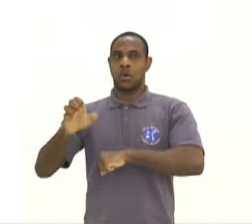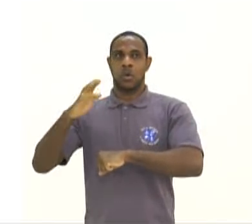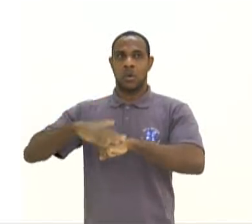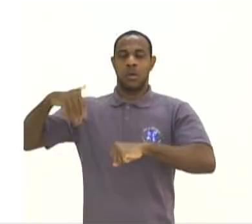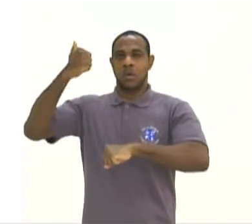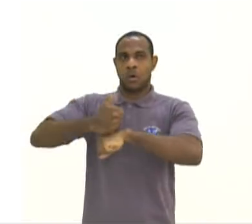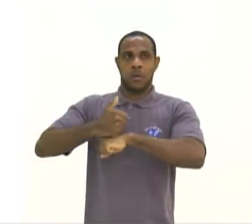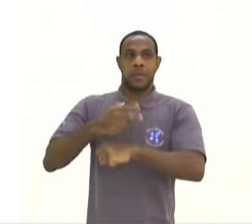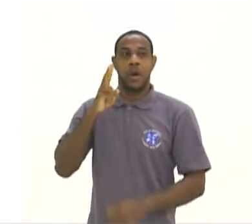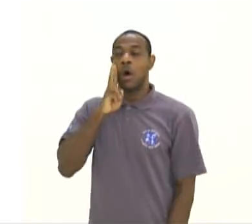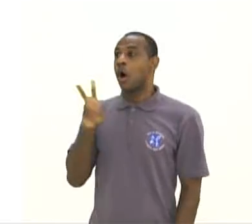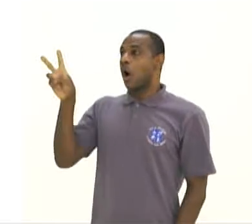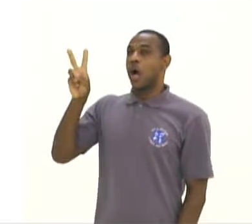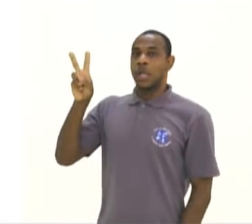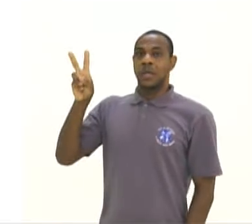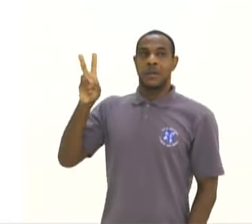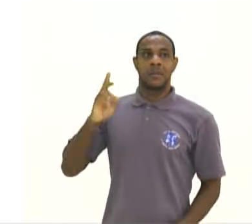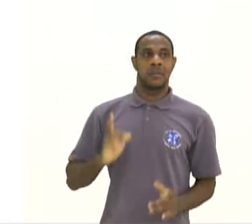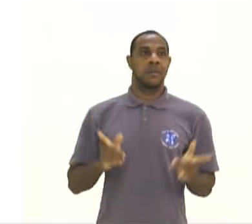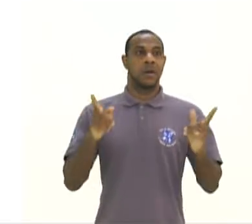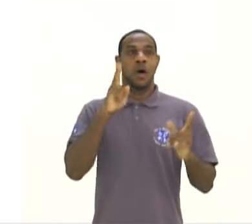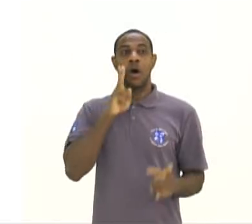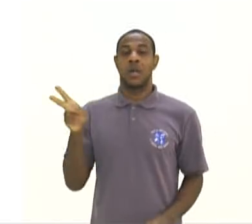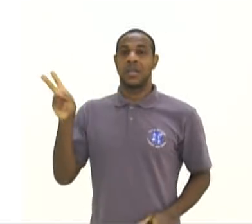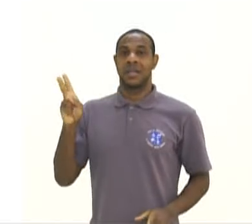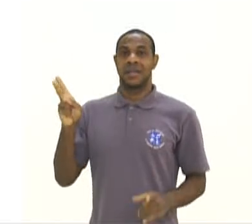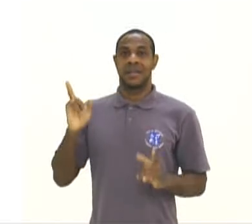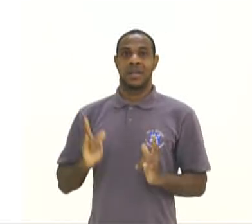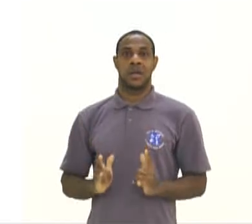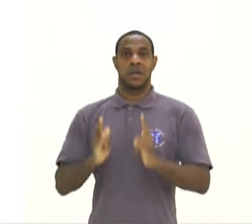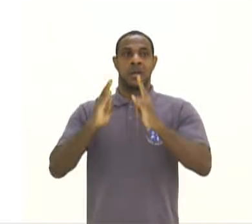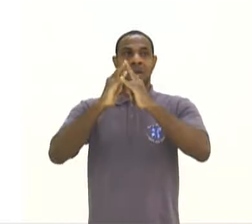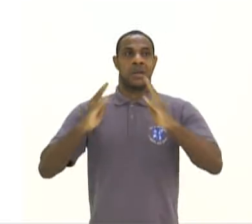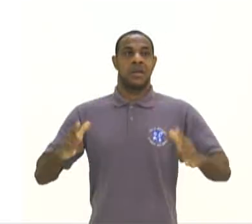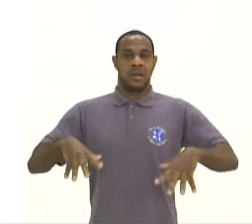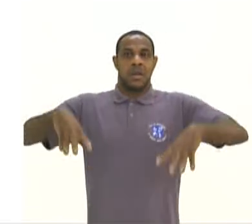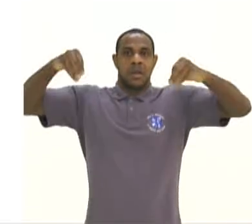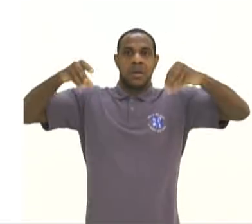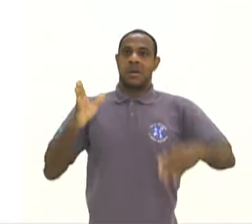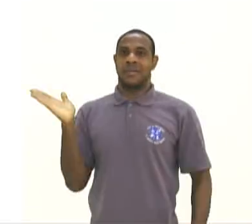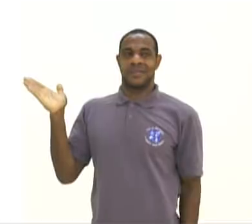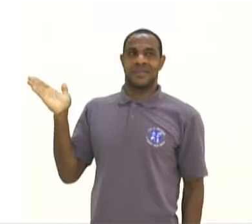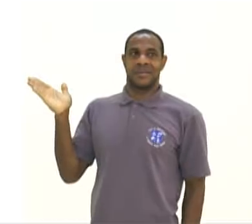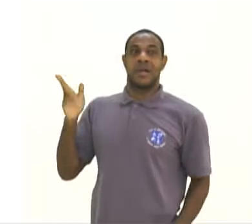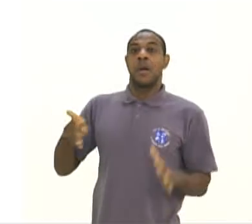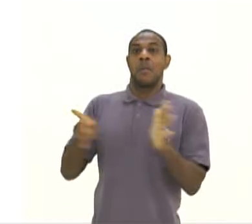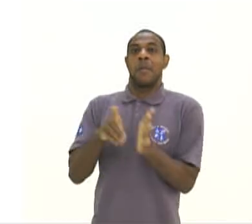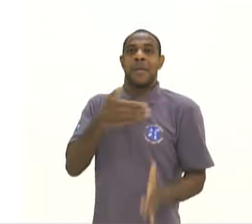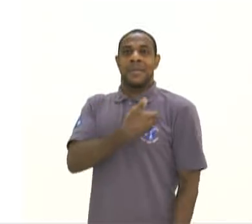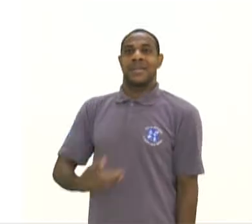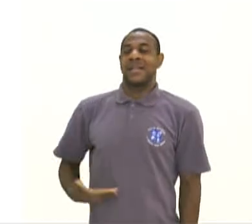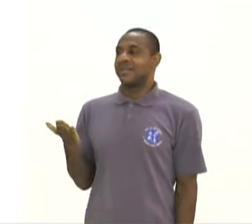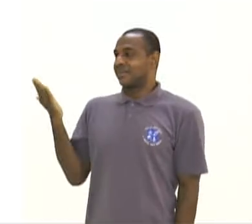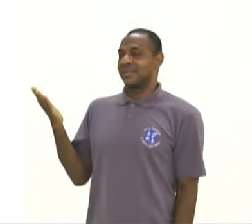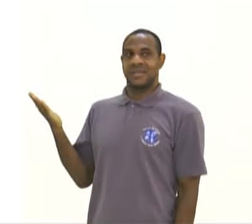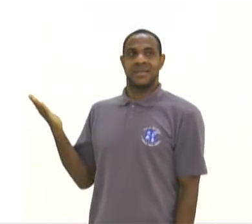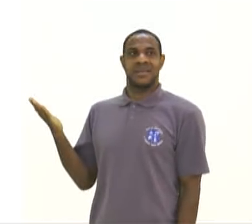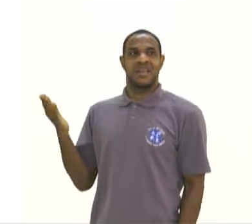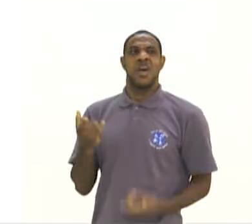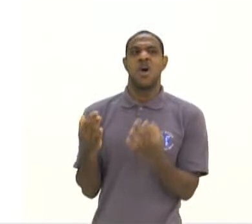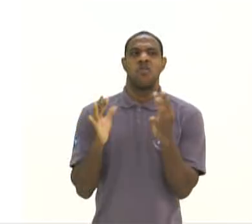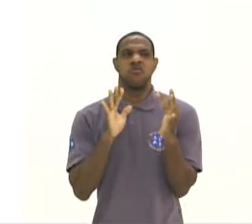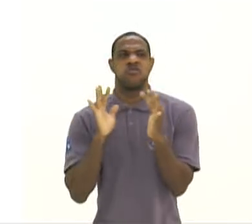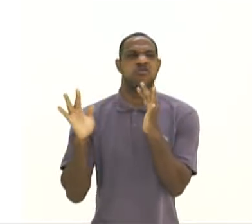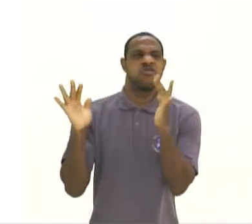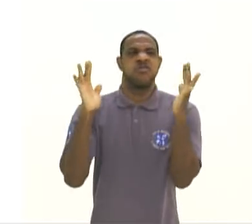foto de cima de um prédio, as tropas cercando o Palácio de La Moneda em Santiago. Repare então, fumaça